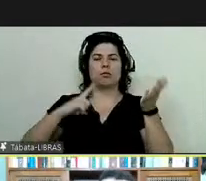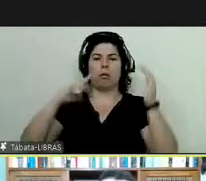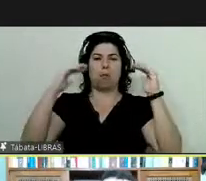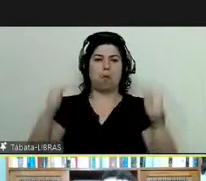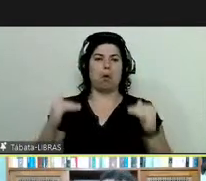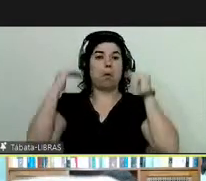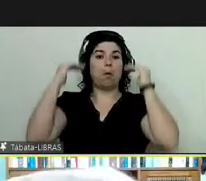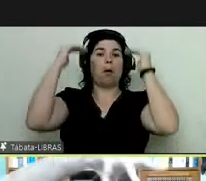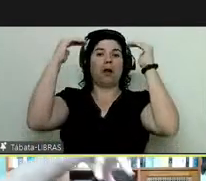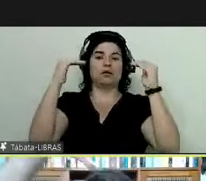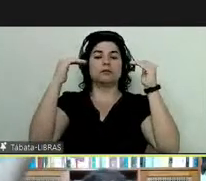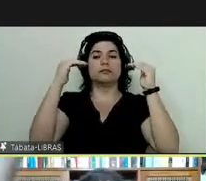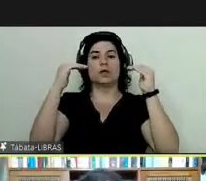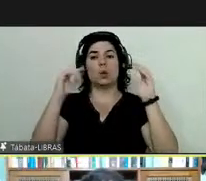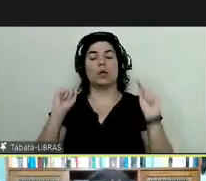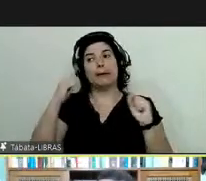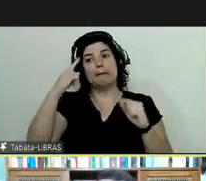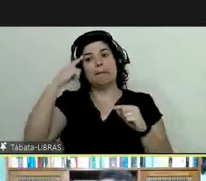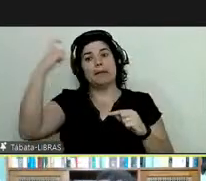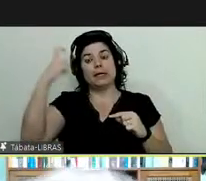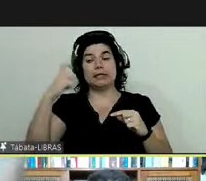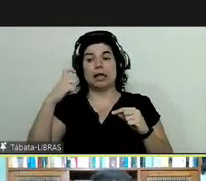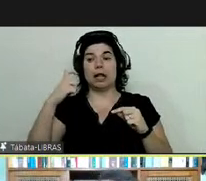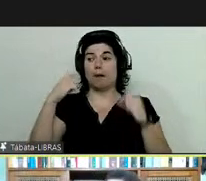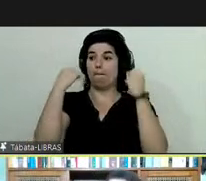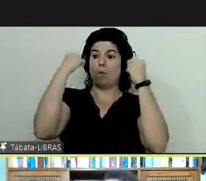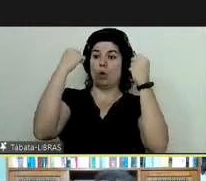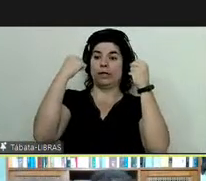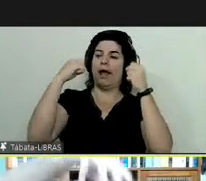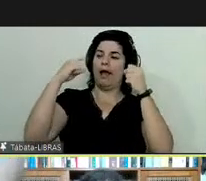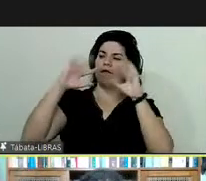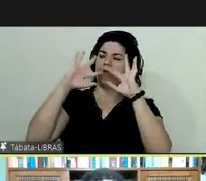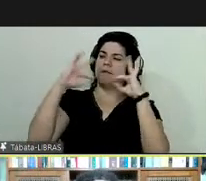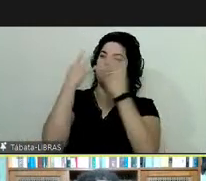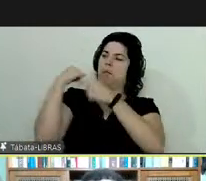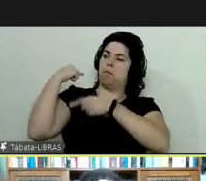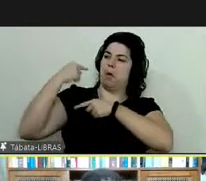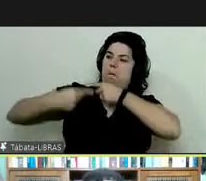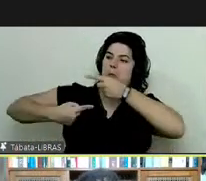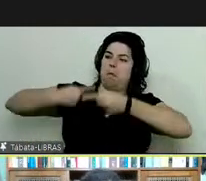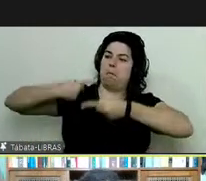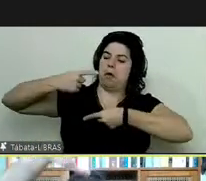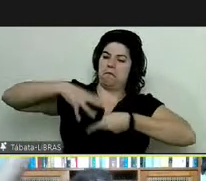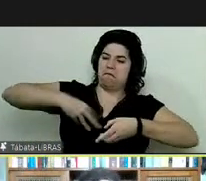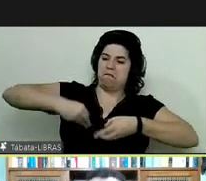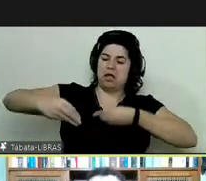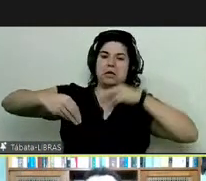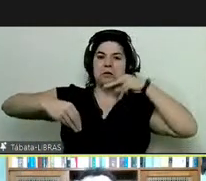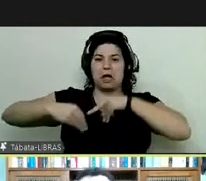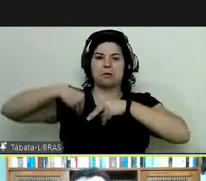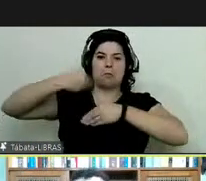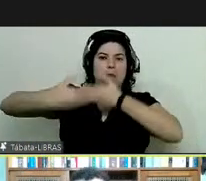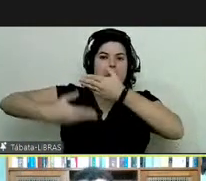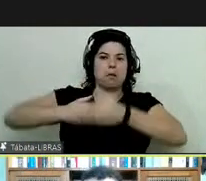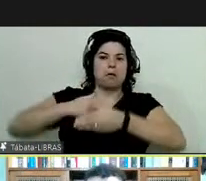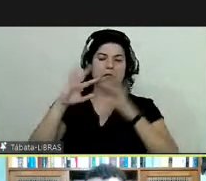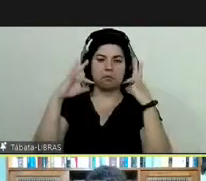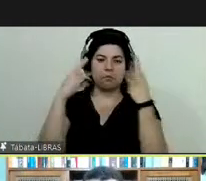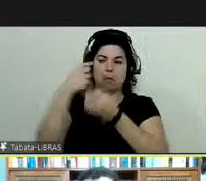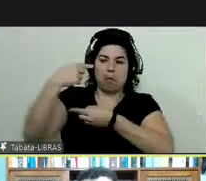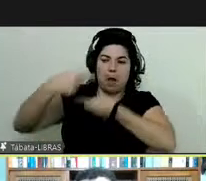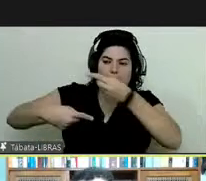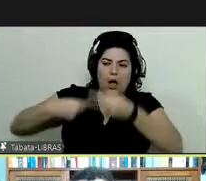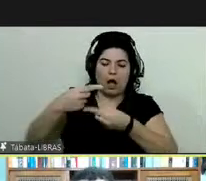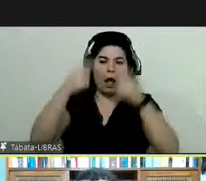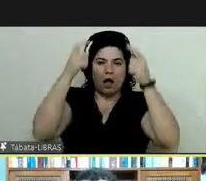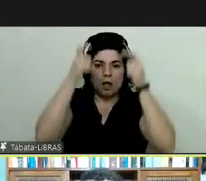suntuosidade né aquela ideia de que o poder ele é hereditário vai ser no passado o planeta de Neto para avó e assim por diante ou seja